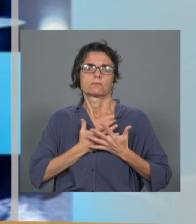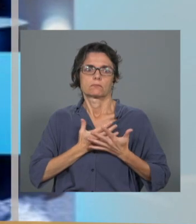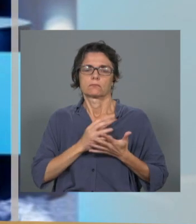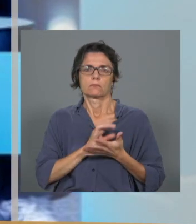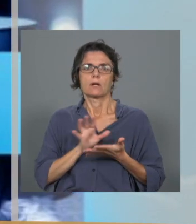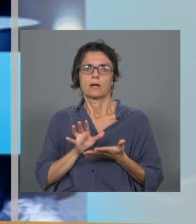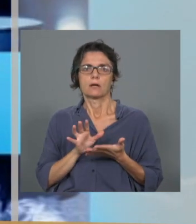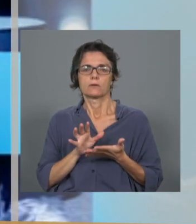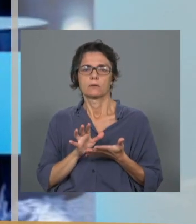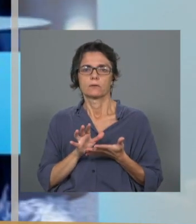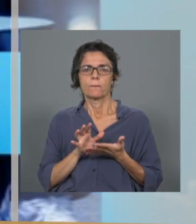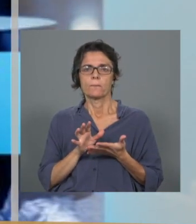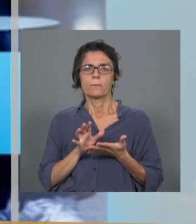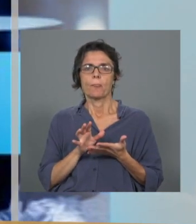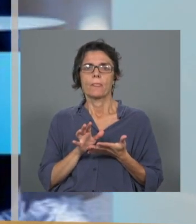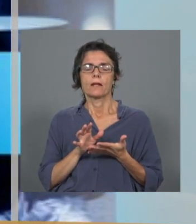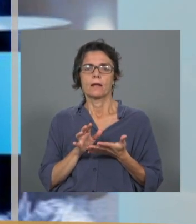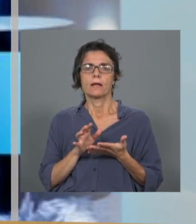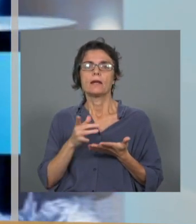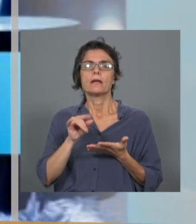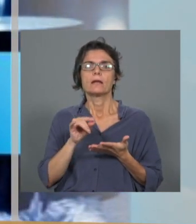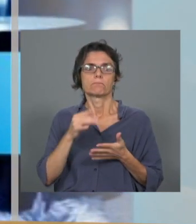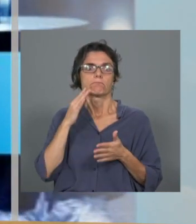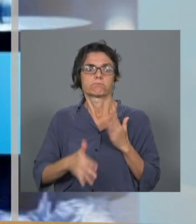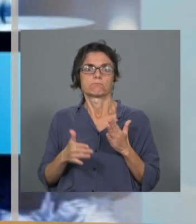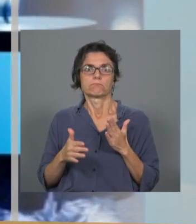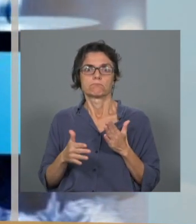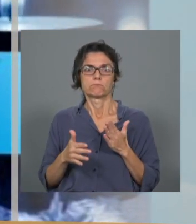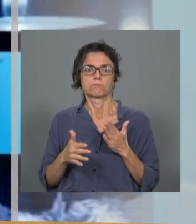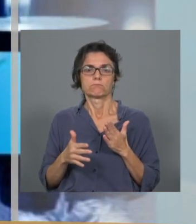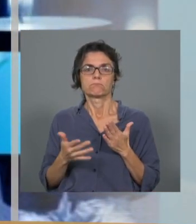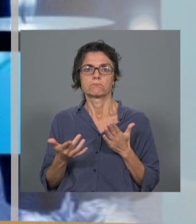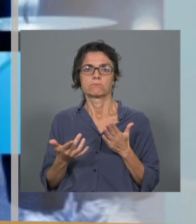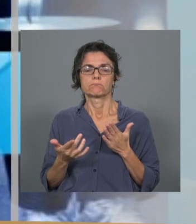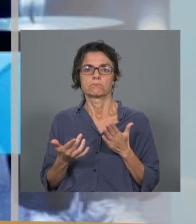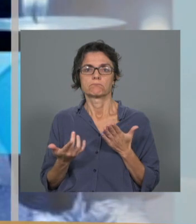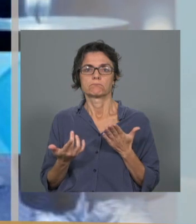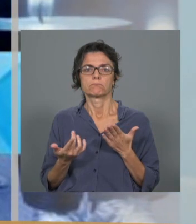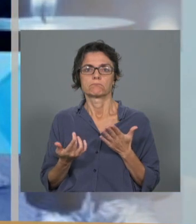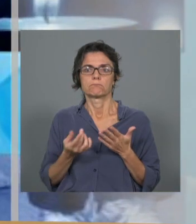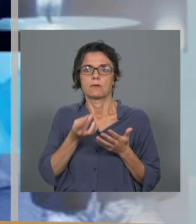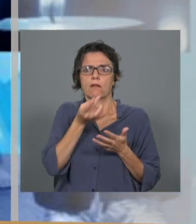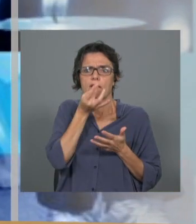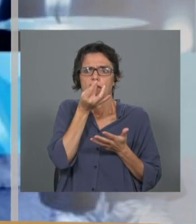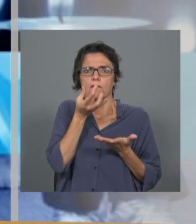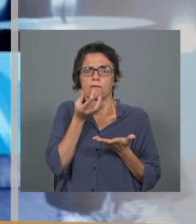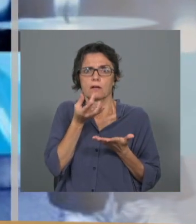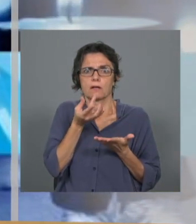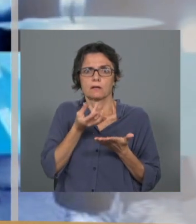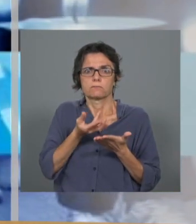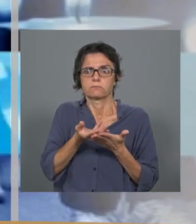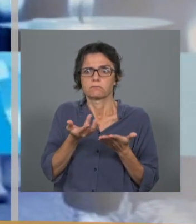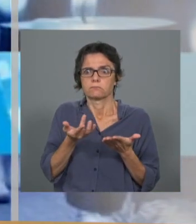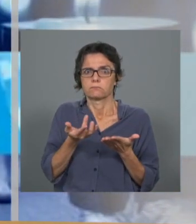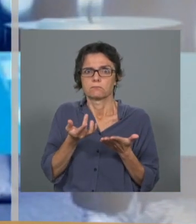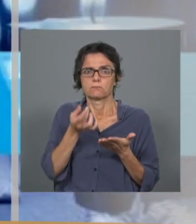e muito reconhecida no seu meio e que de repente como se tornou numa fragilidade com a